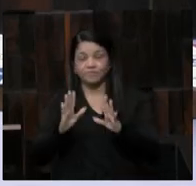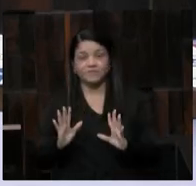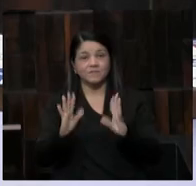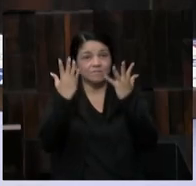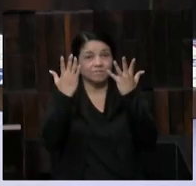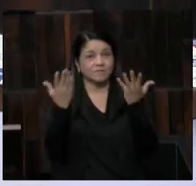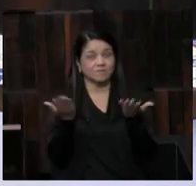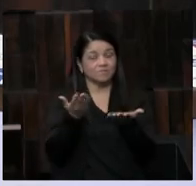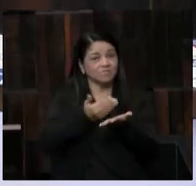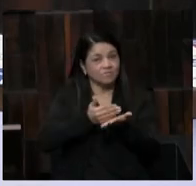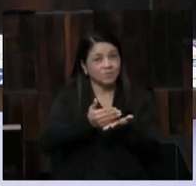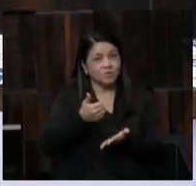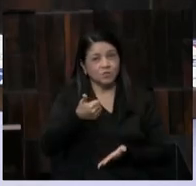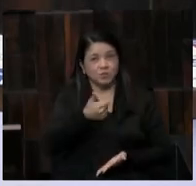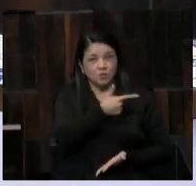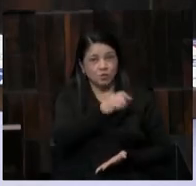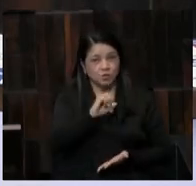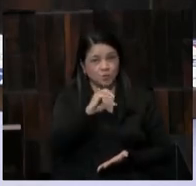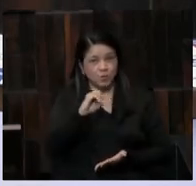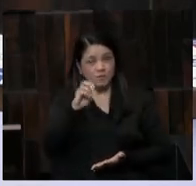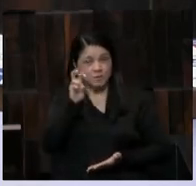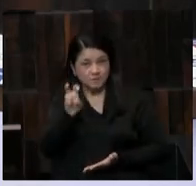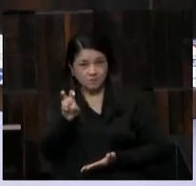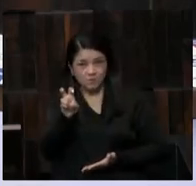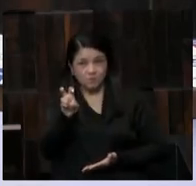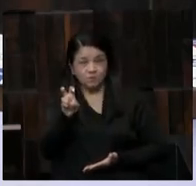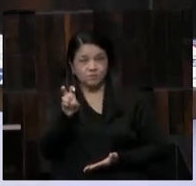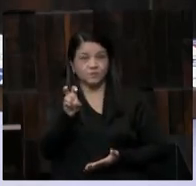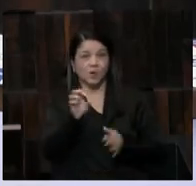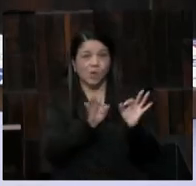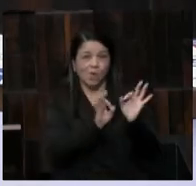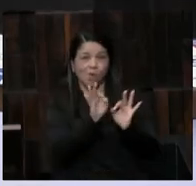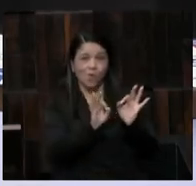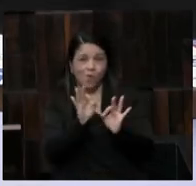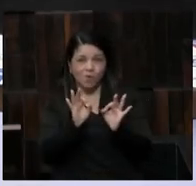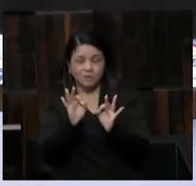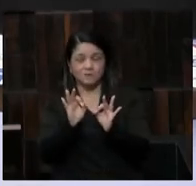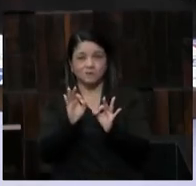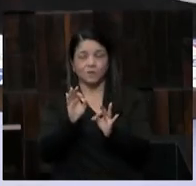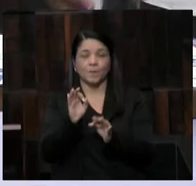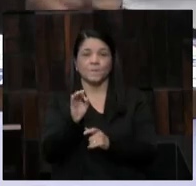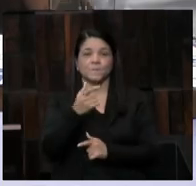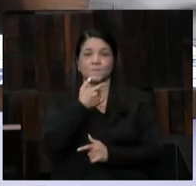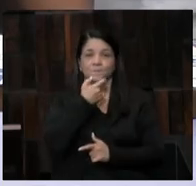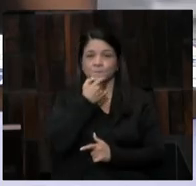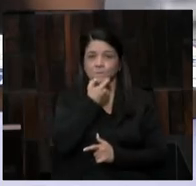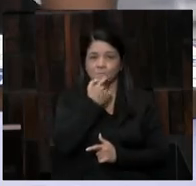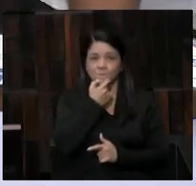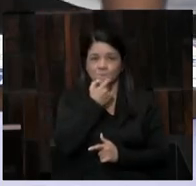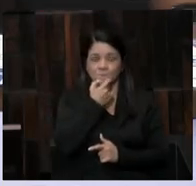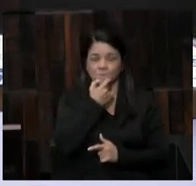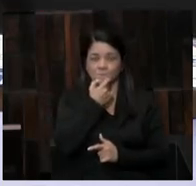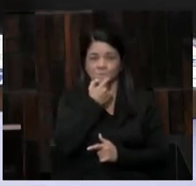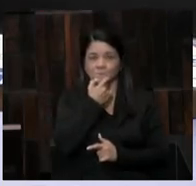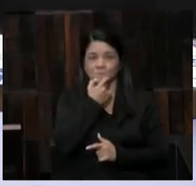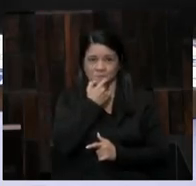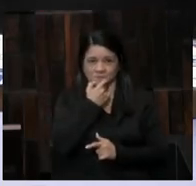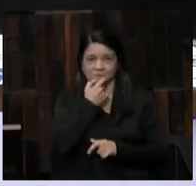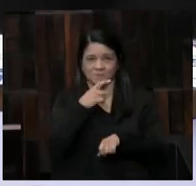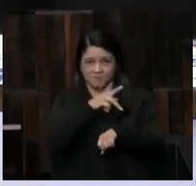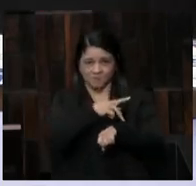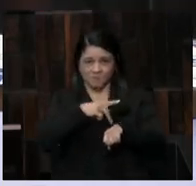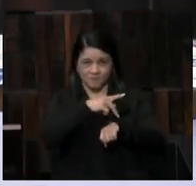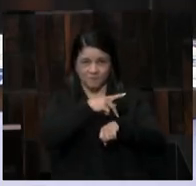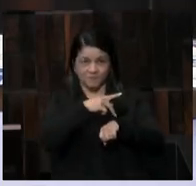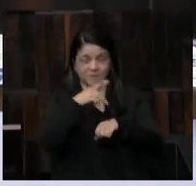inicialmente no ano de 2005 pela organização britânica Aspis for Freedom.